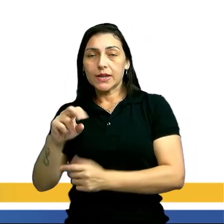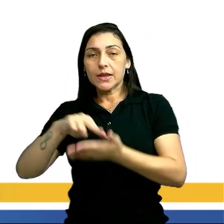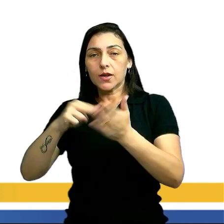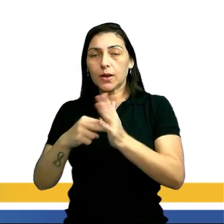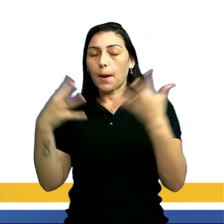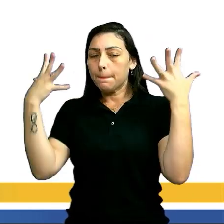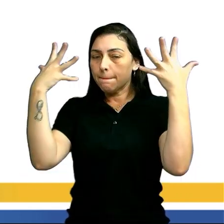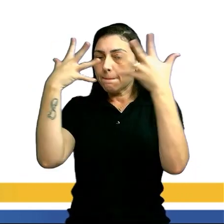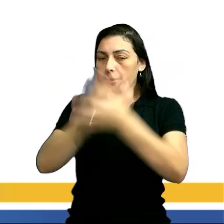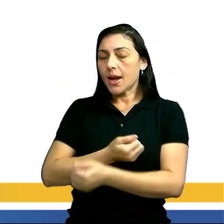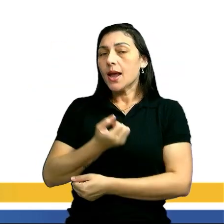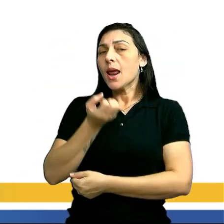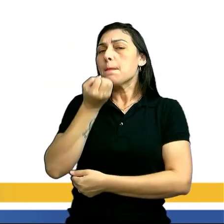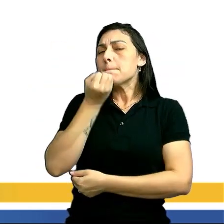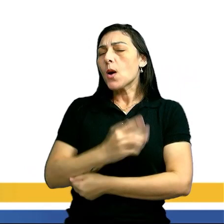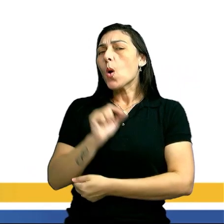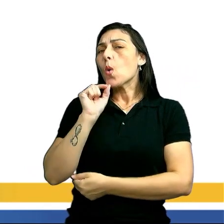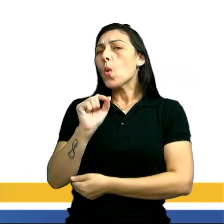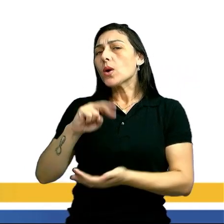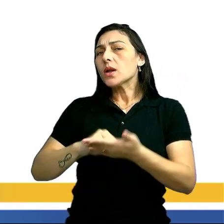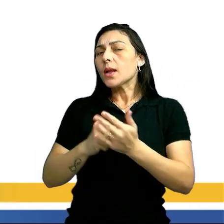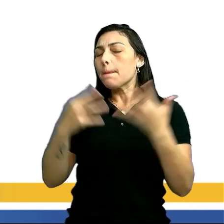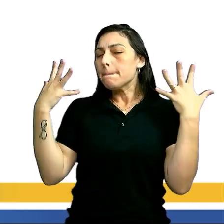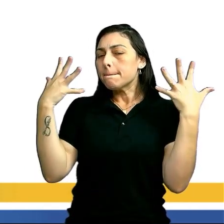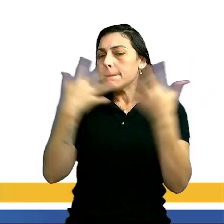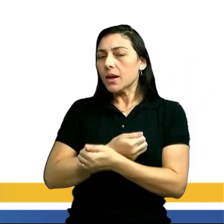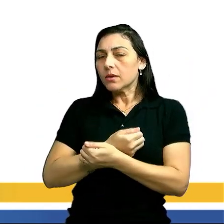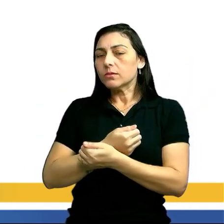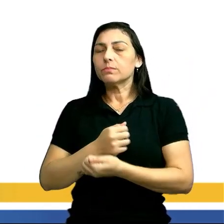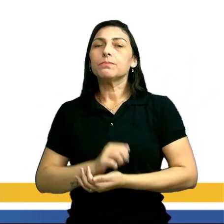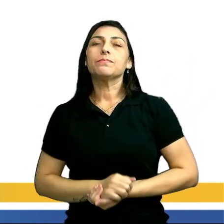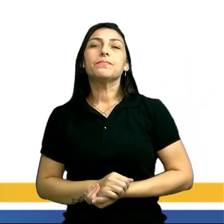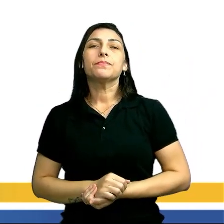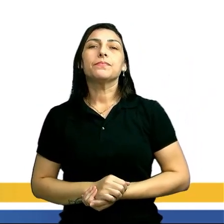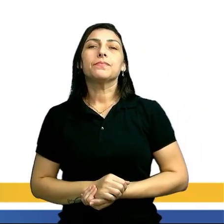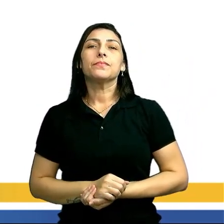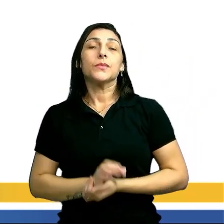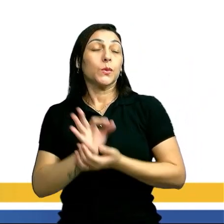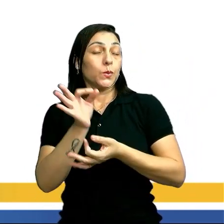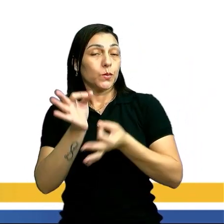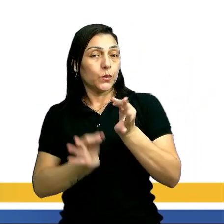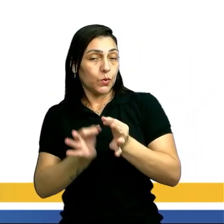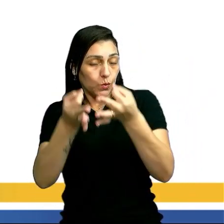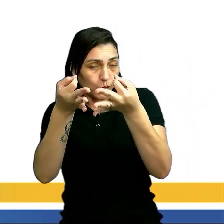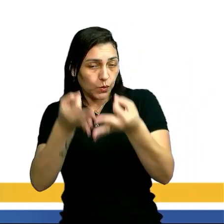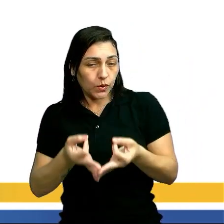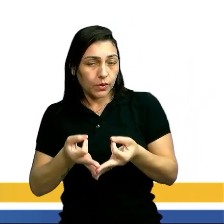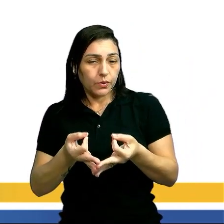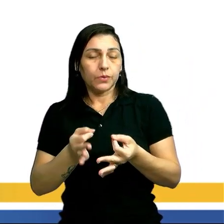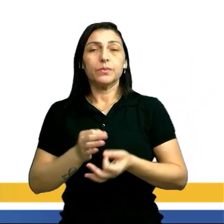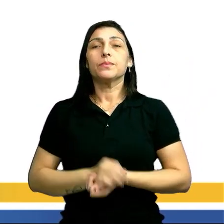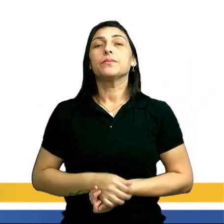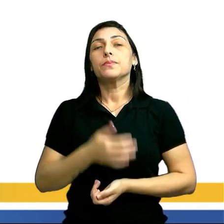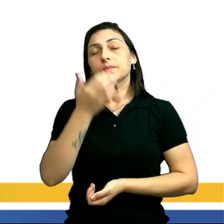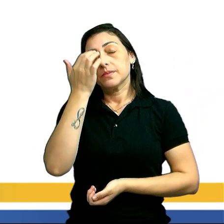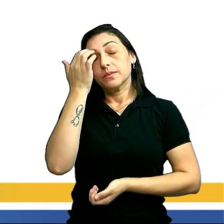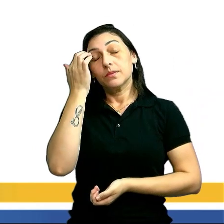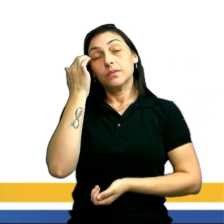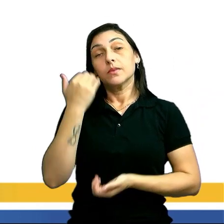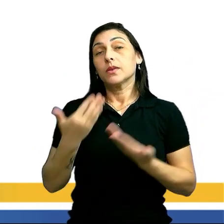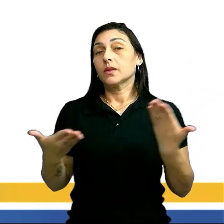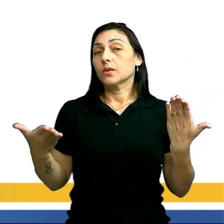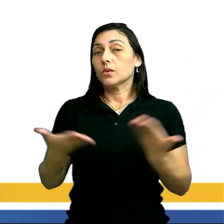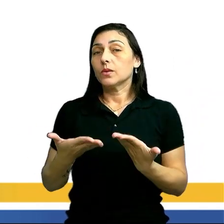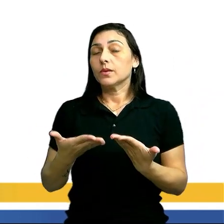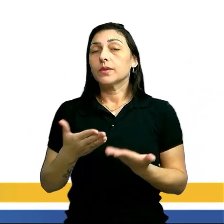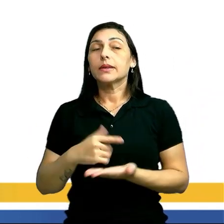que é bom aquilo que é belo. E assim por diante, né? Aquilo que é justo, correto, enfim.